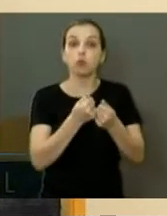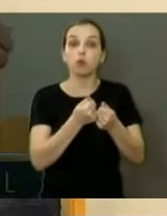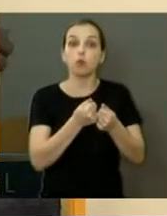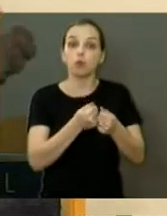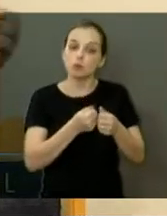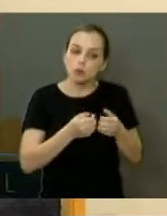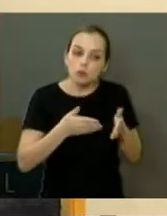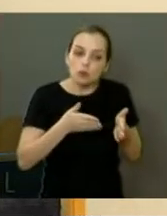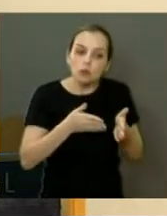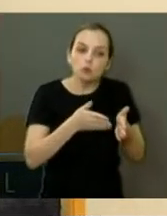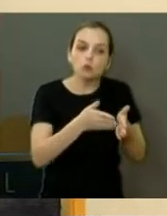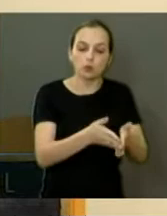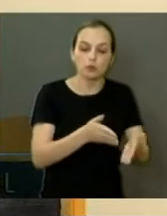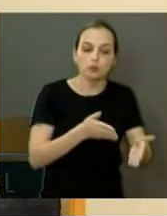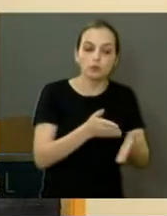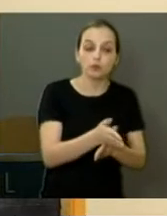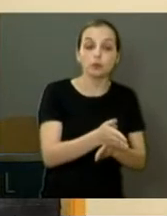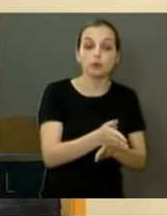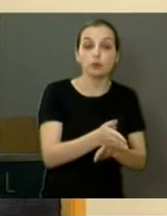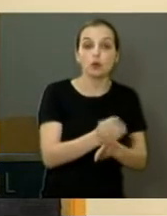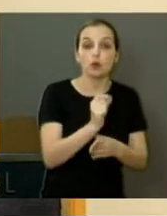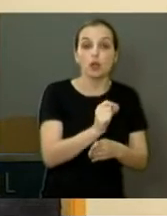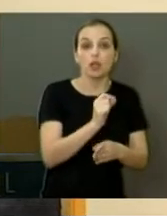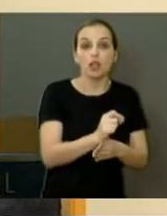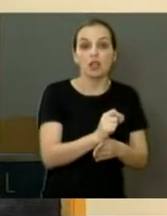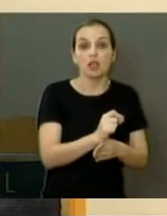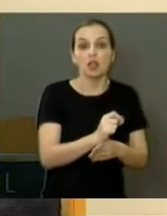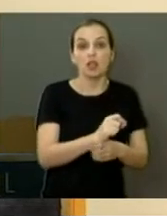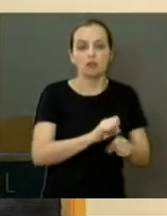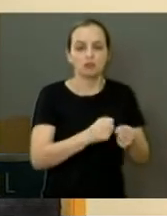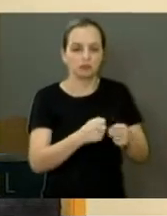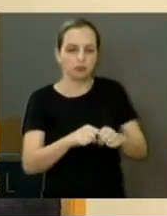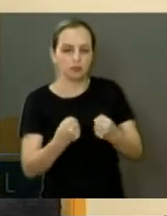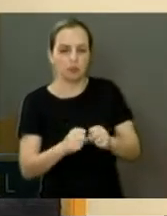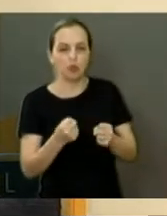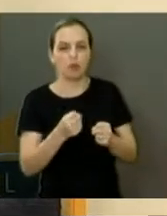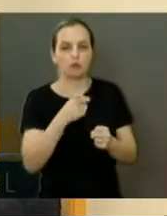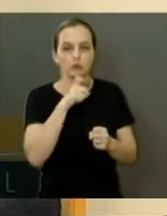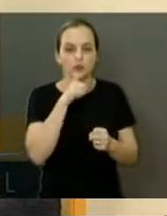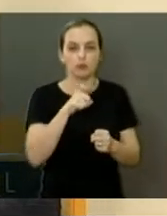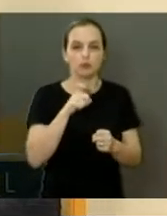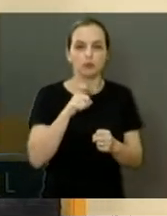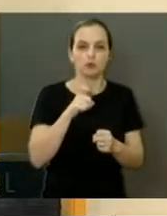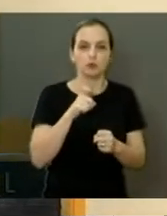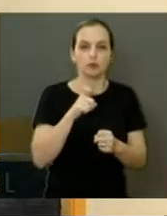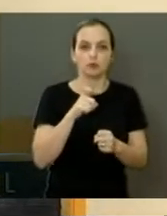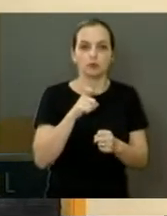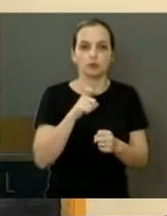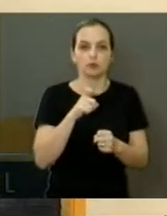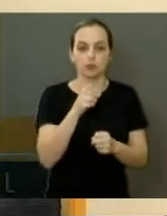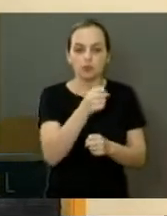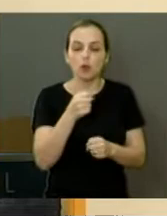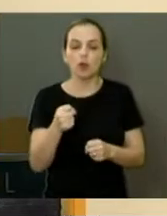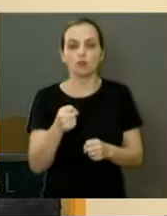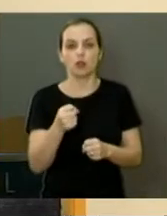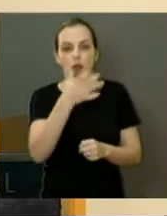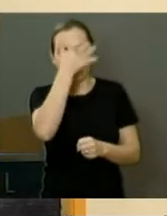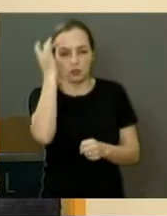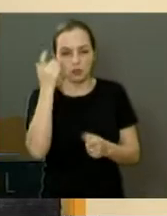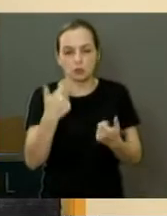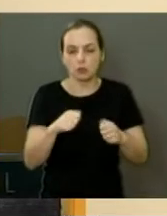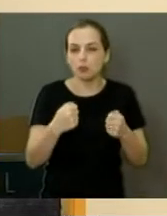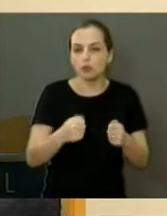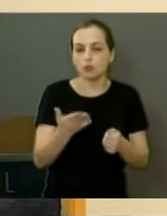lá o carro e vai lá e faz o estrago na geladeira. Então, realmente, eu solicitei o